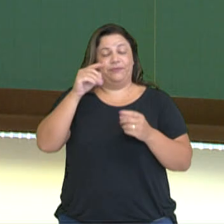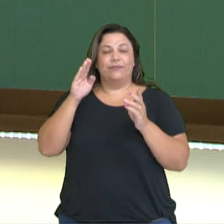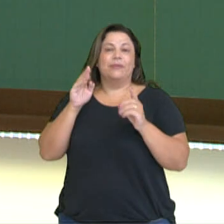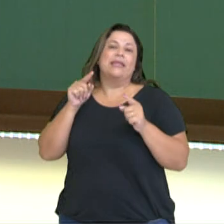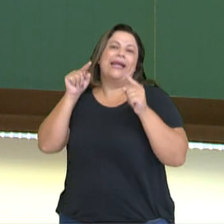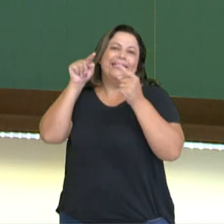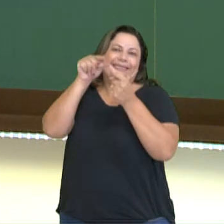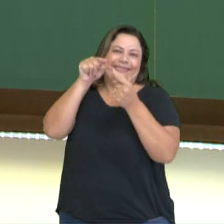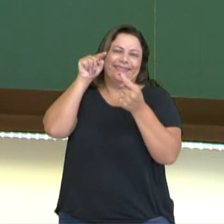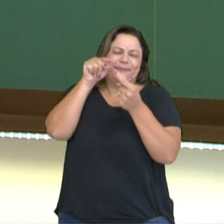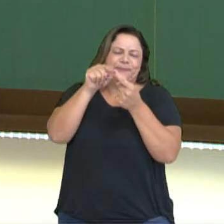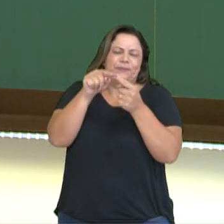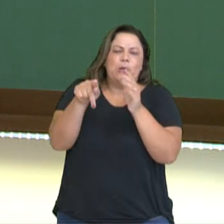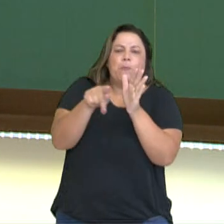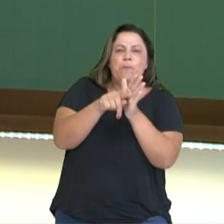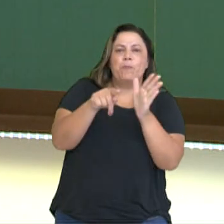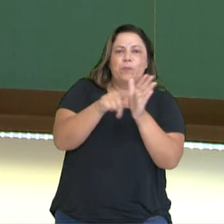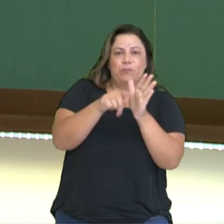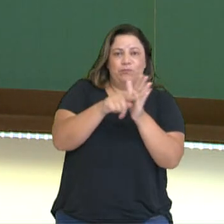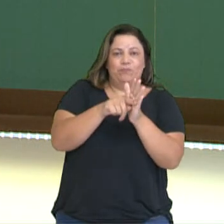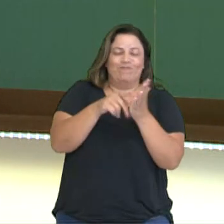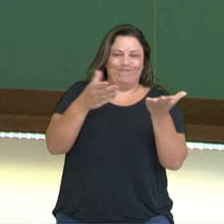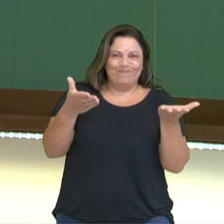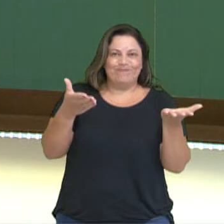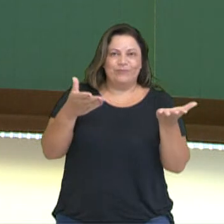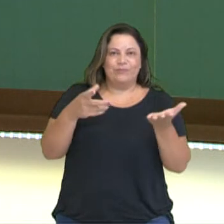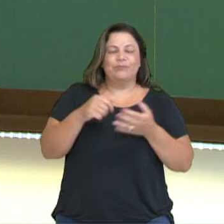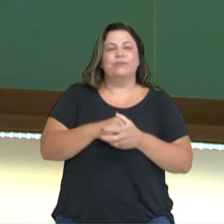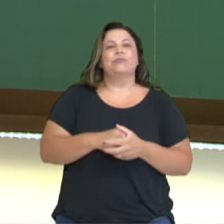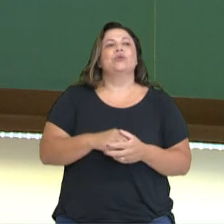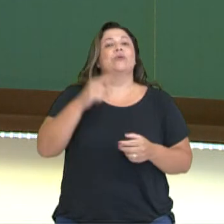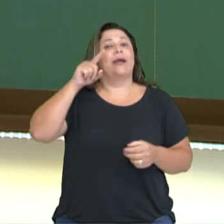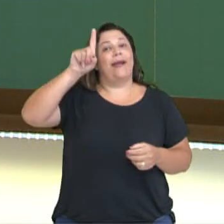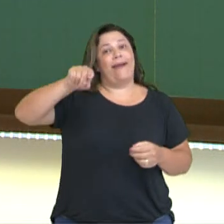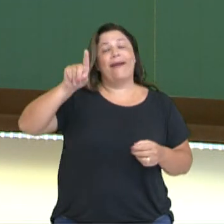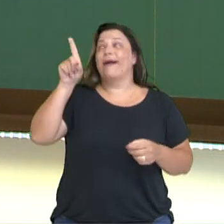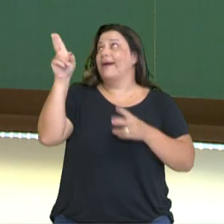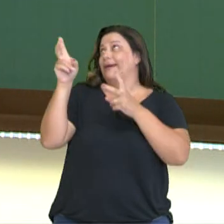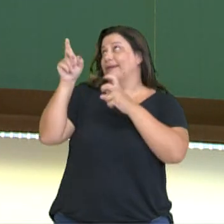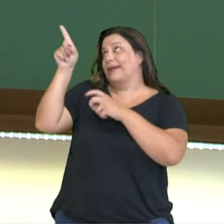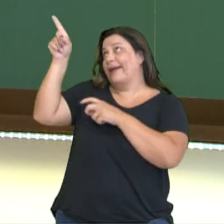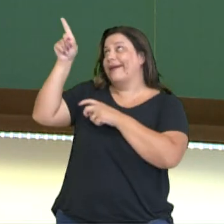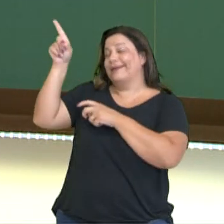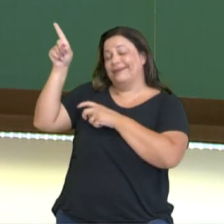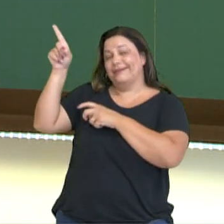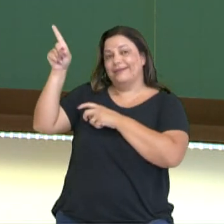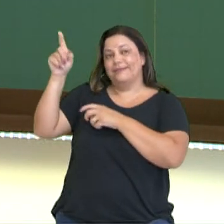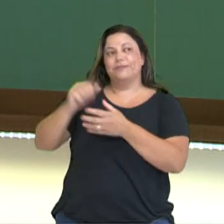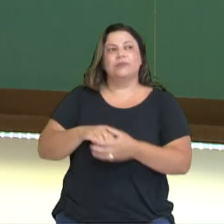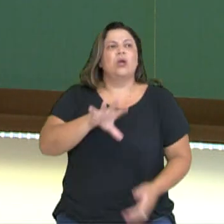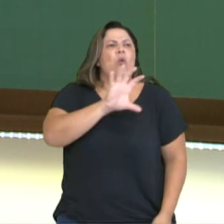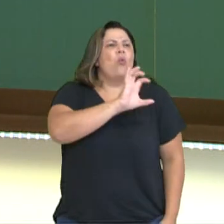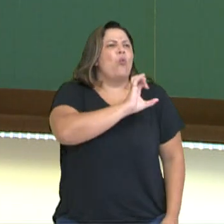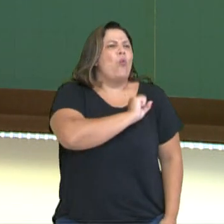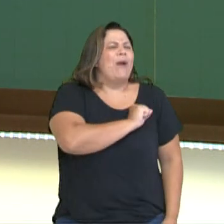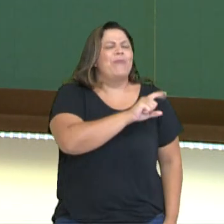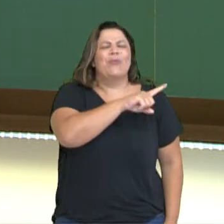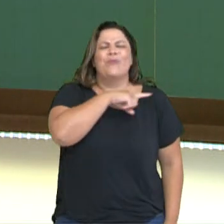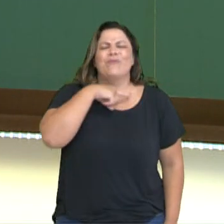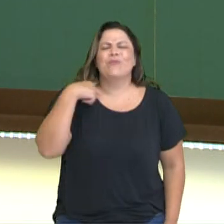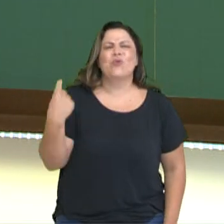é isso. A essência dos poemas da Flor Bela Espanca é essa. Então, olha aqui. O amor morreu, quem